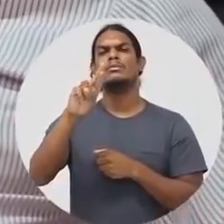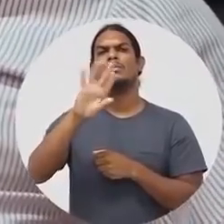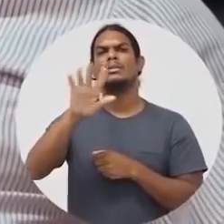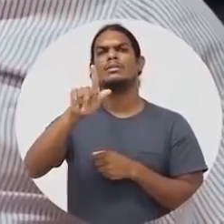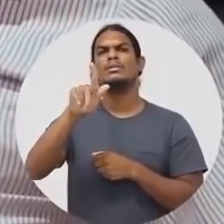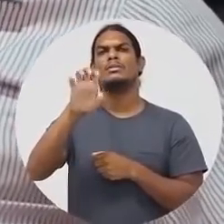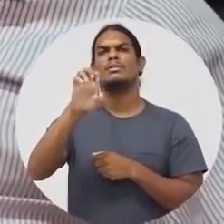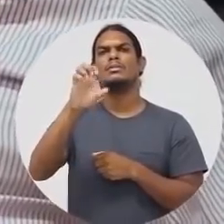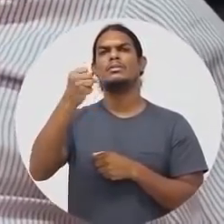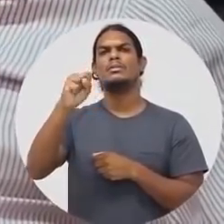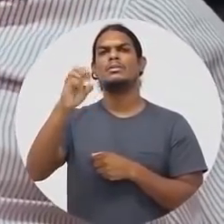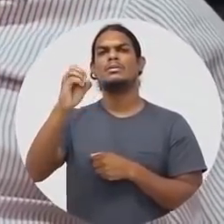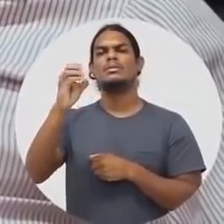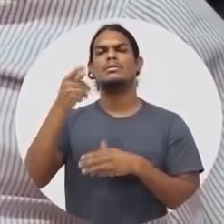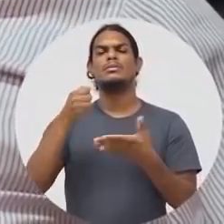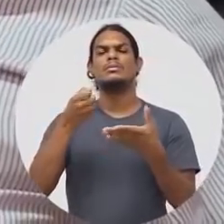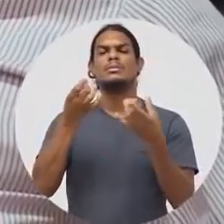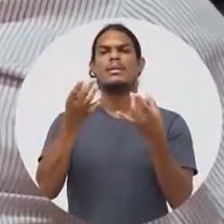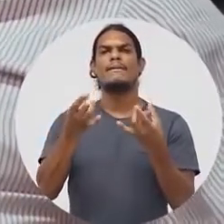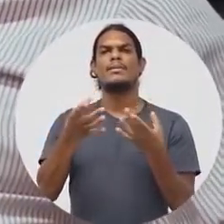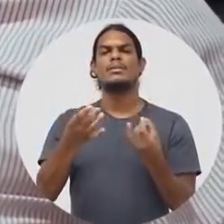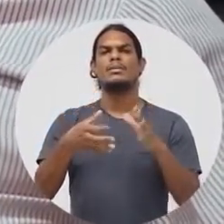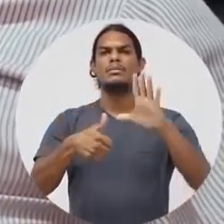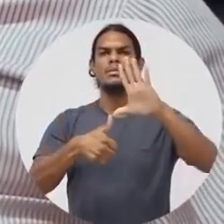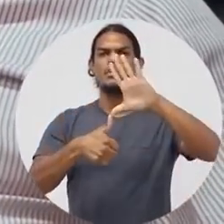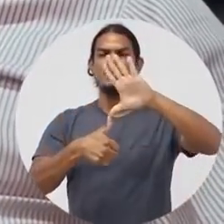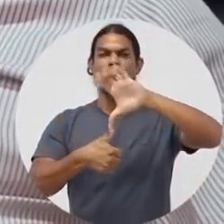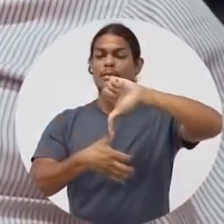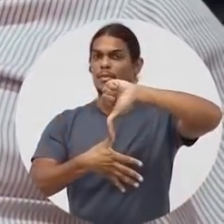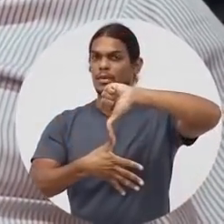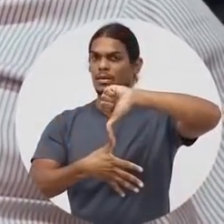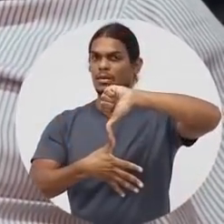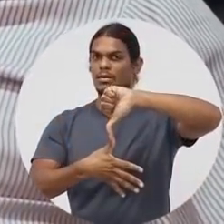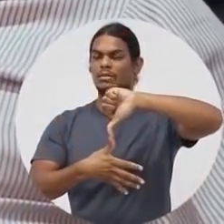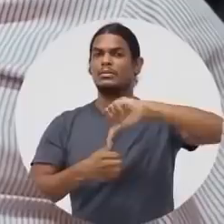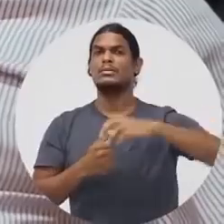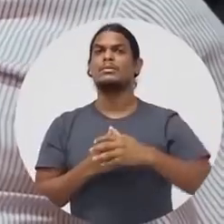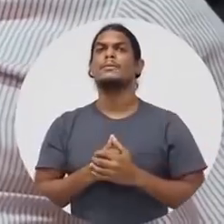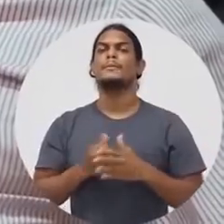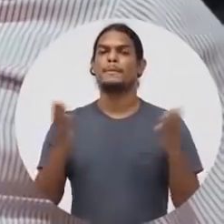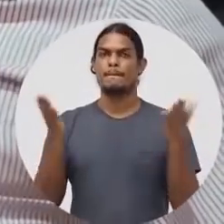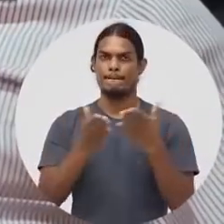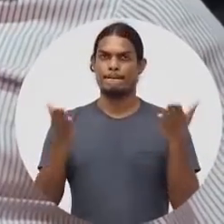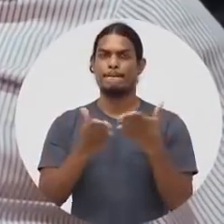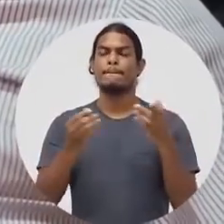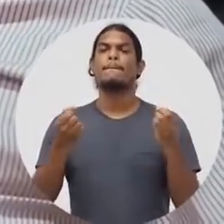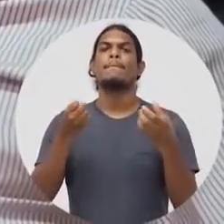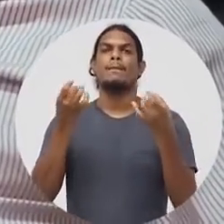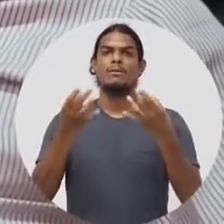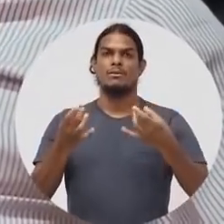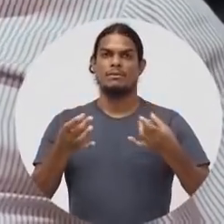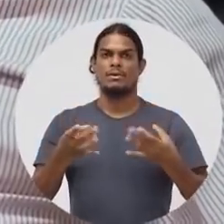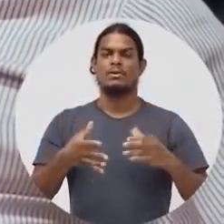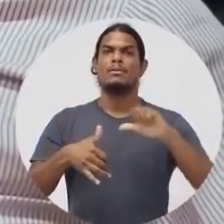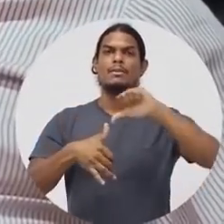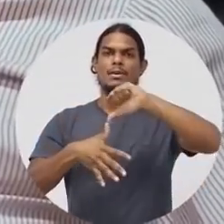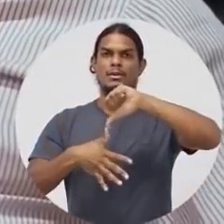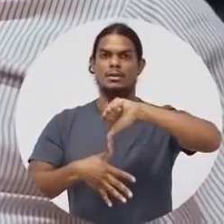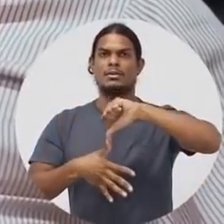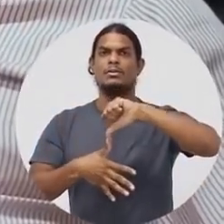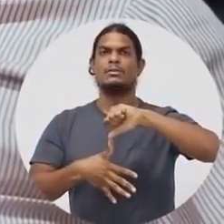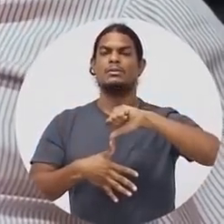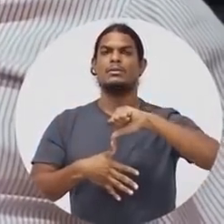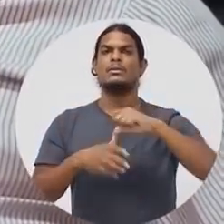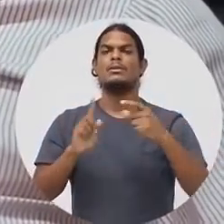África e Europa, né? Tá hoje África, né? A gente faz muito processo de exportação para a América Latina, tá certo?